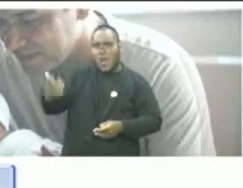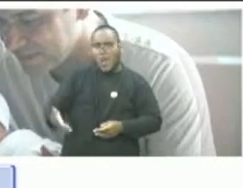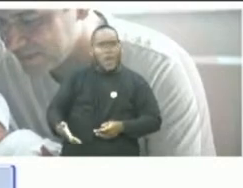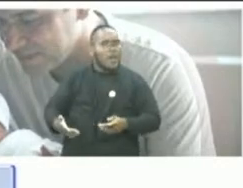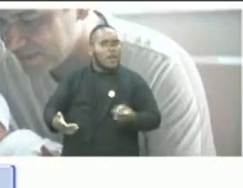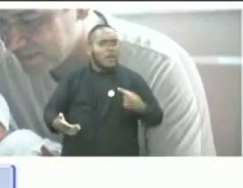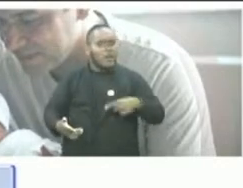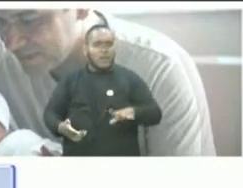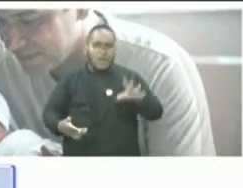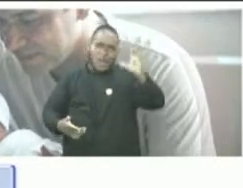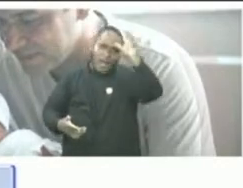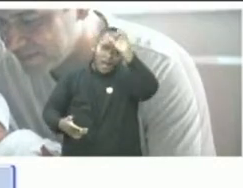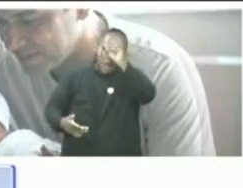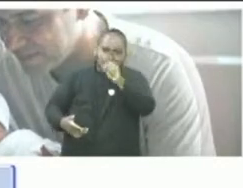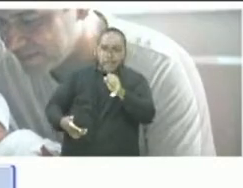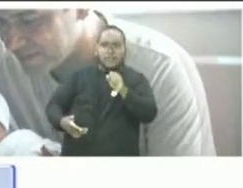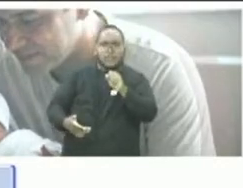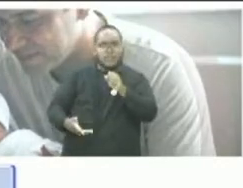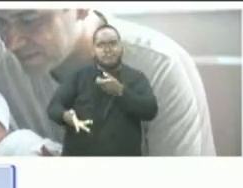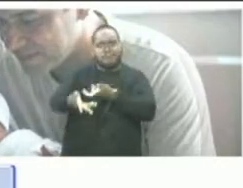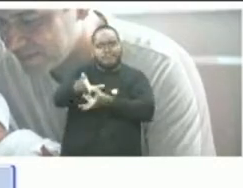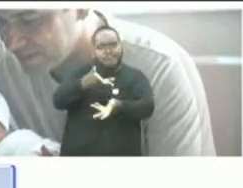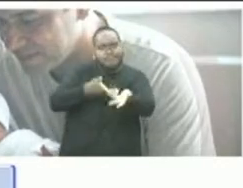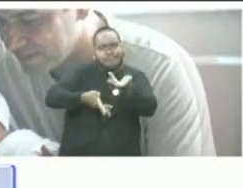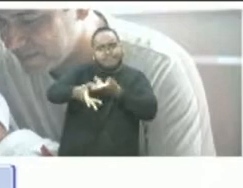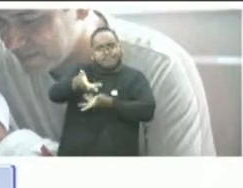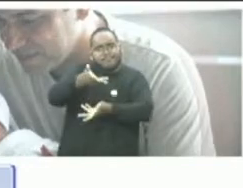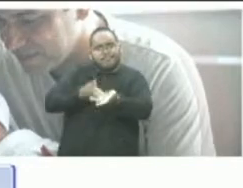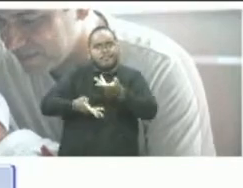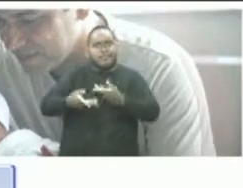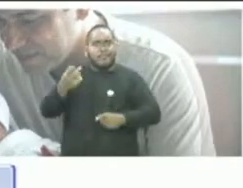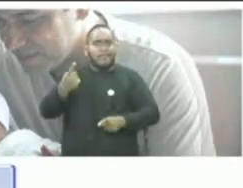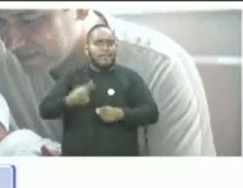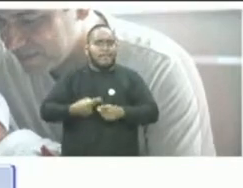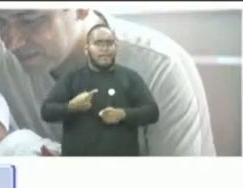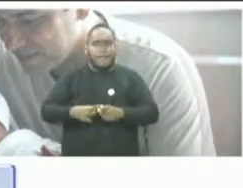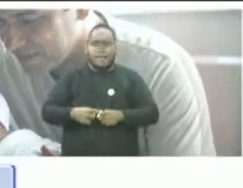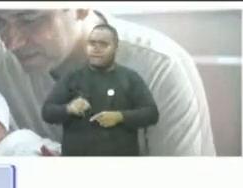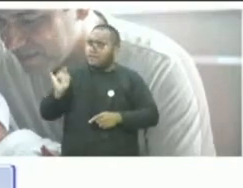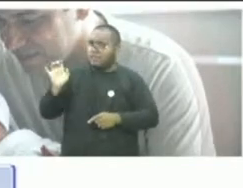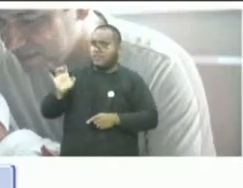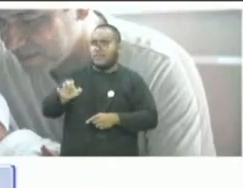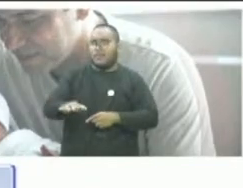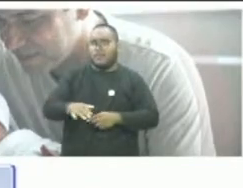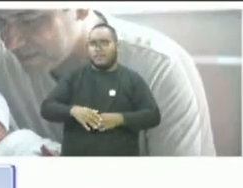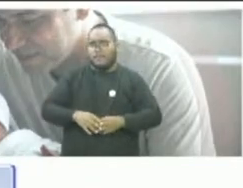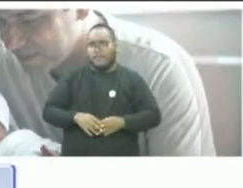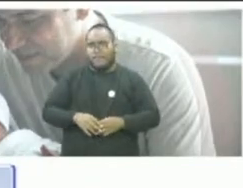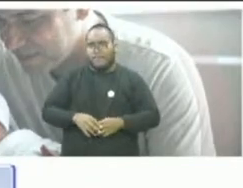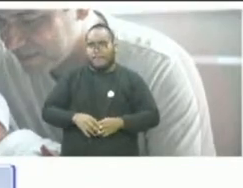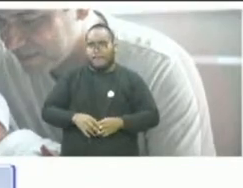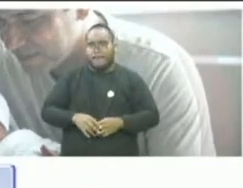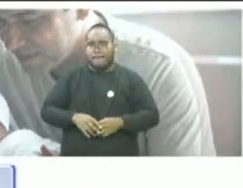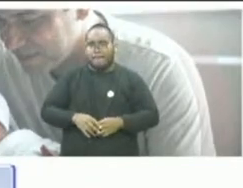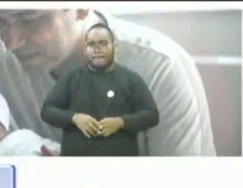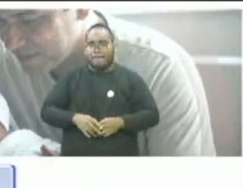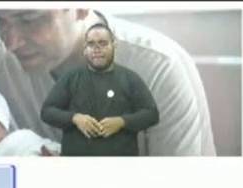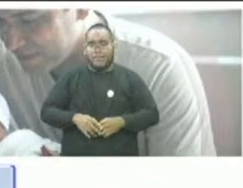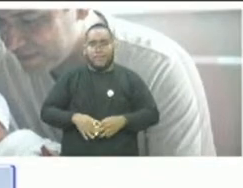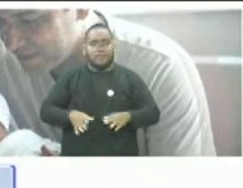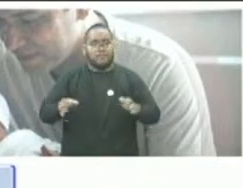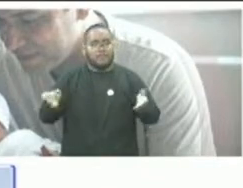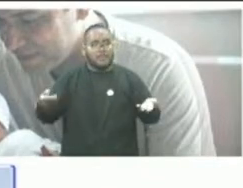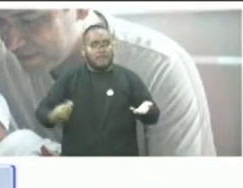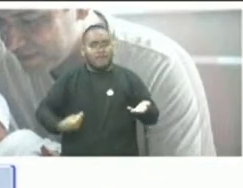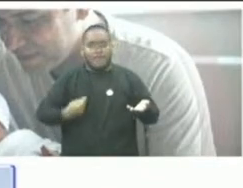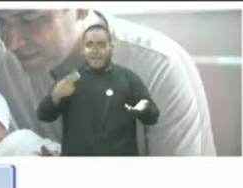ouvindo vocês, porque é isso, por mais que nós estejamos nesse país, como